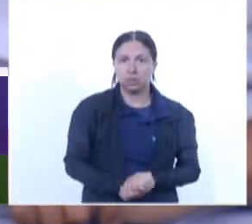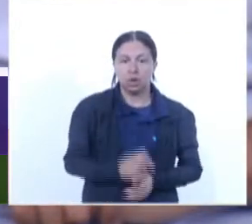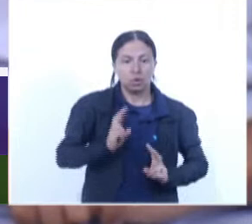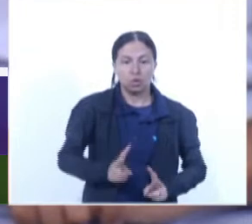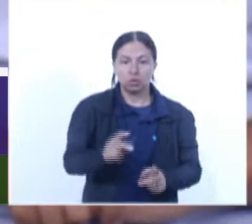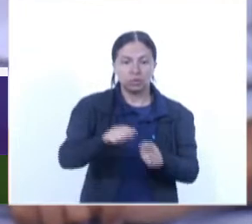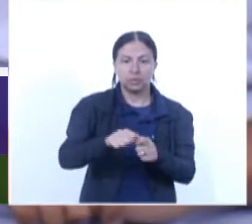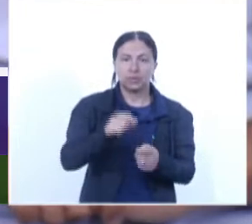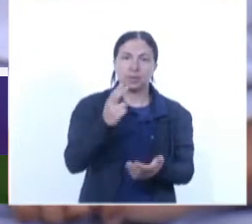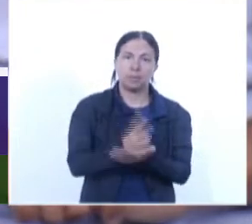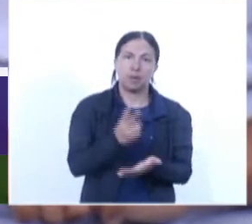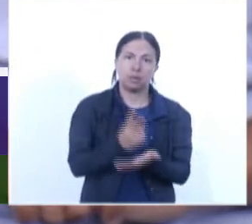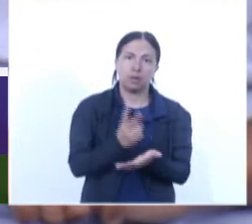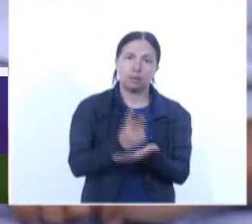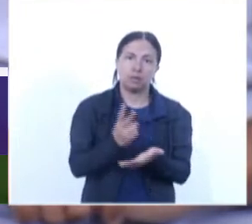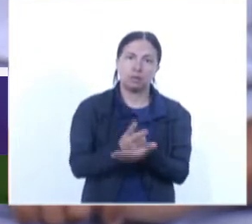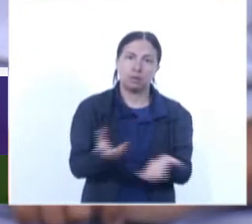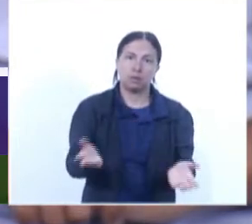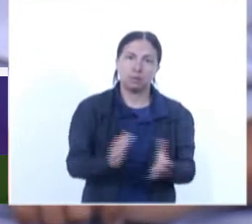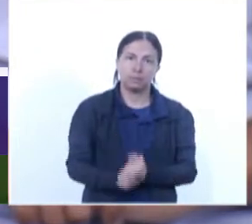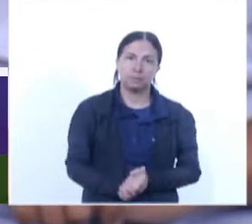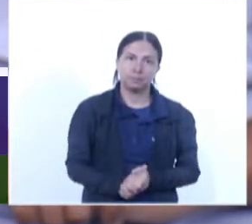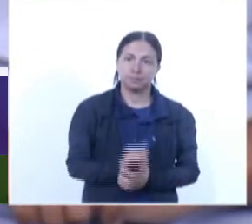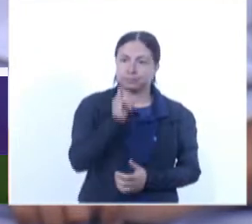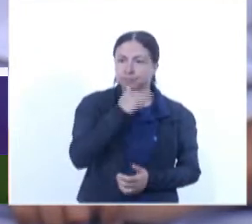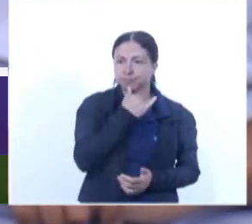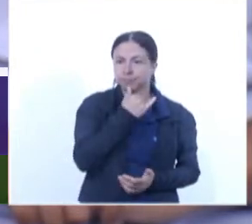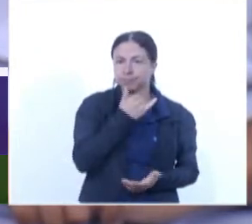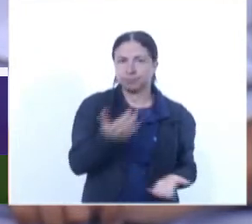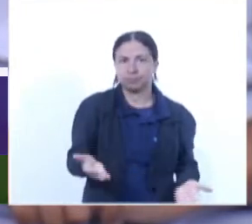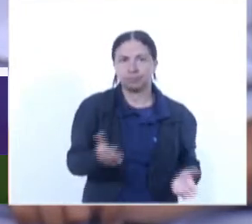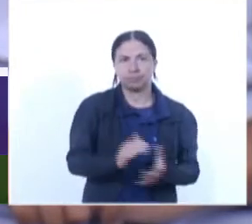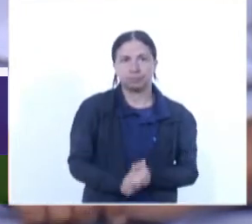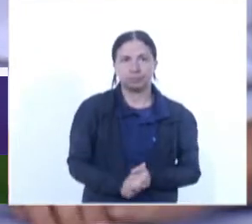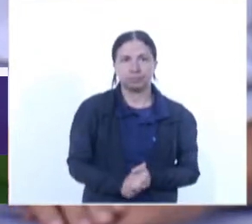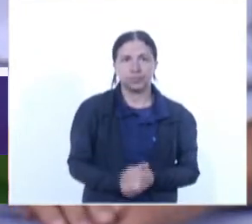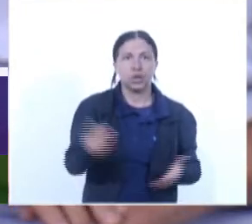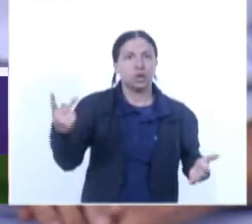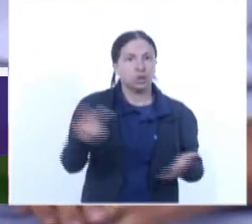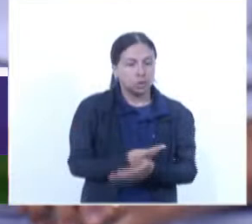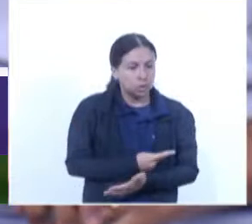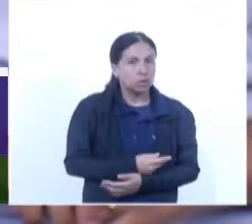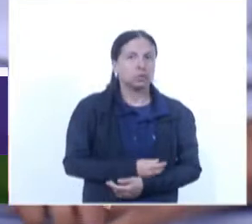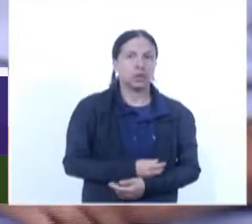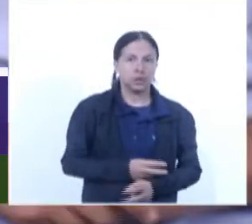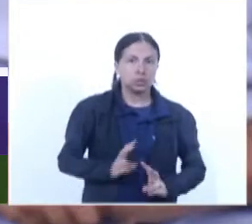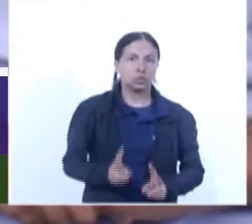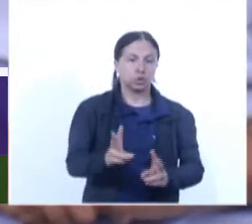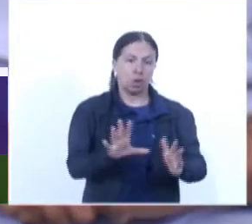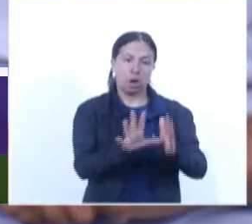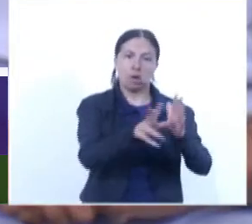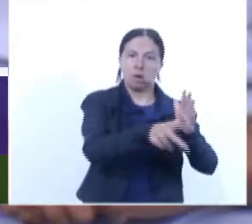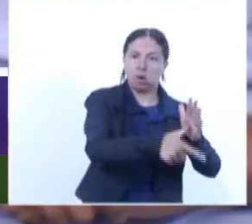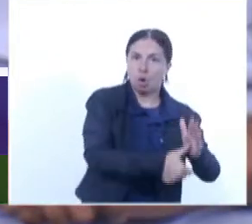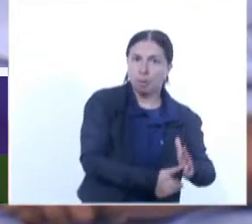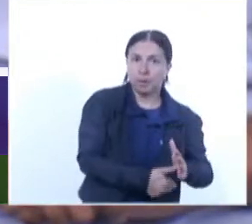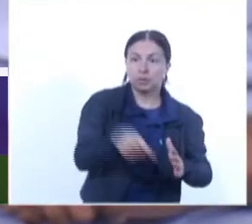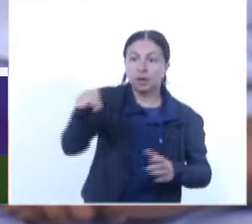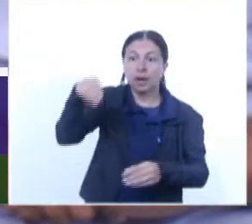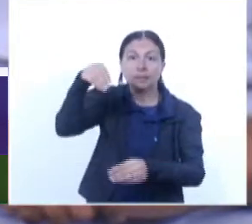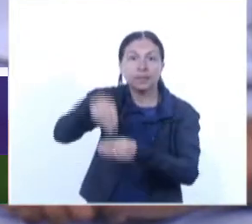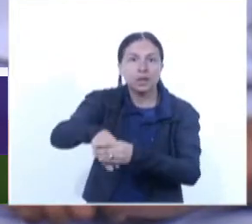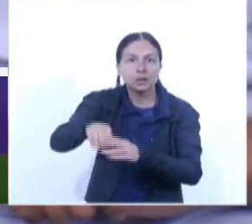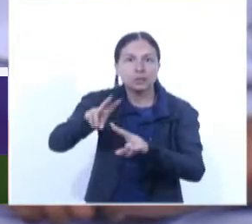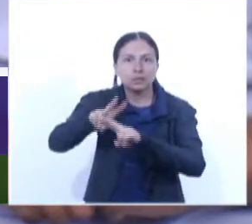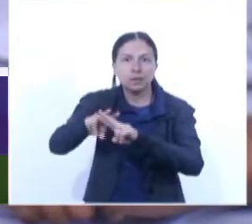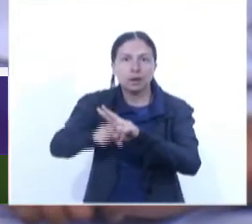e infelizmente também continua saquiane roubando cidadão brasileiro de dentro do presídio então São